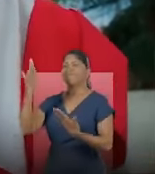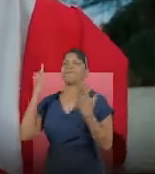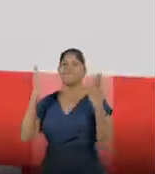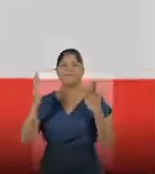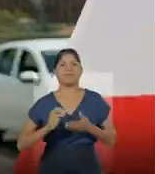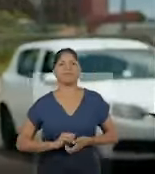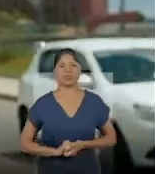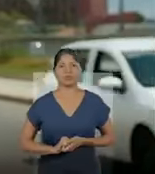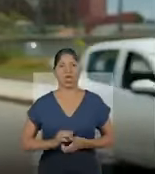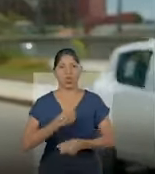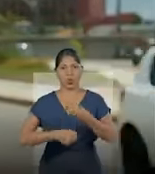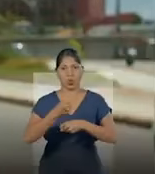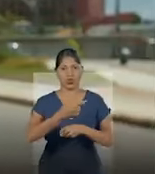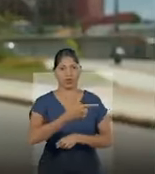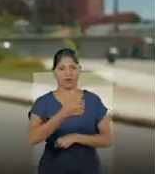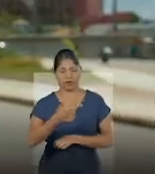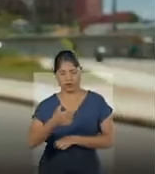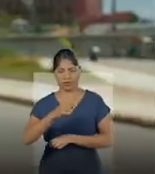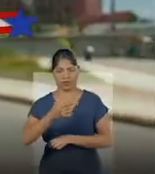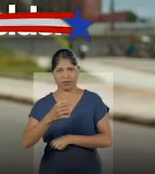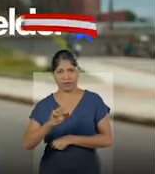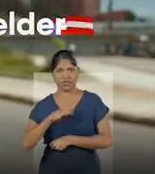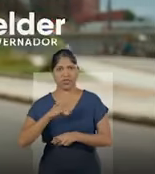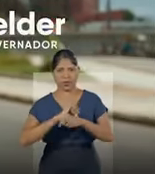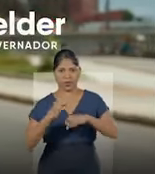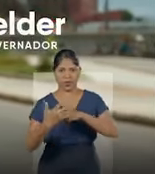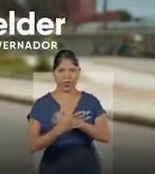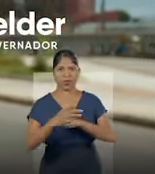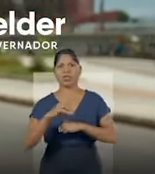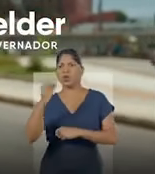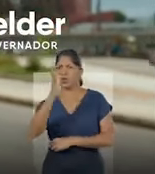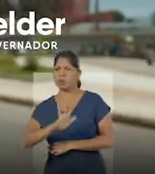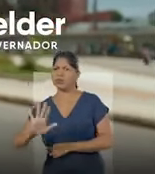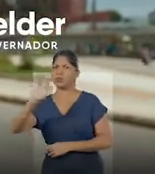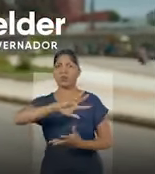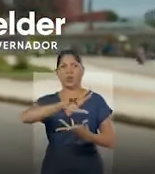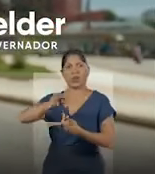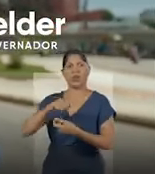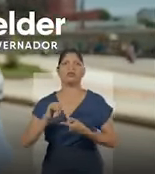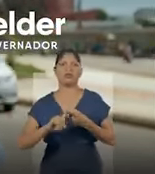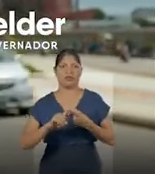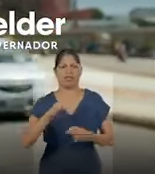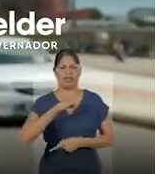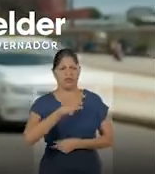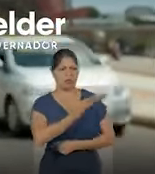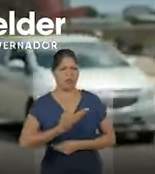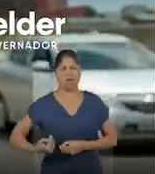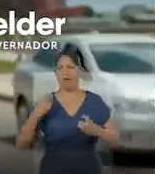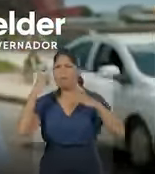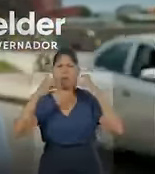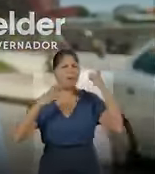Deus. Em 2020, a pandemia da Covid surpreendeu o Brasil e o mundo. Muitos governos